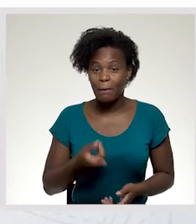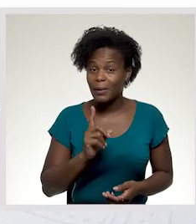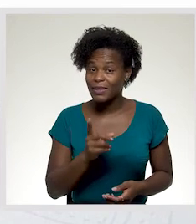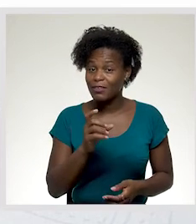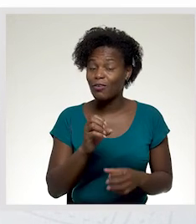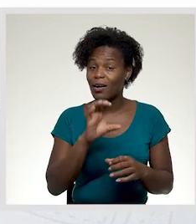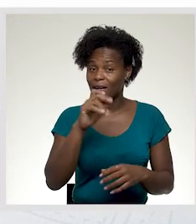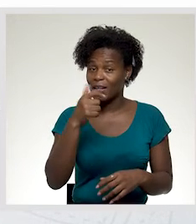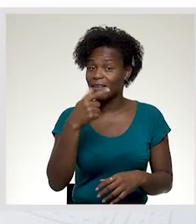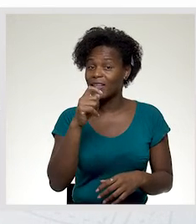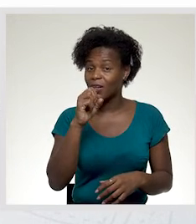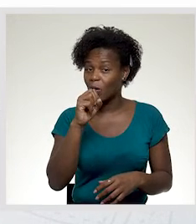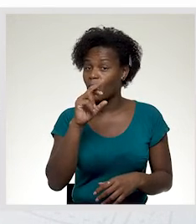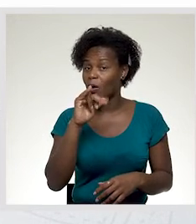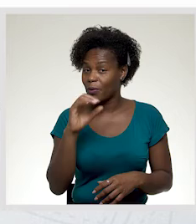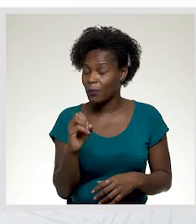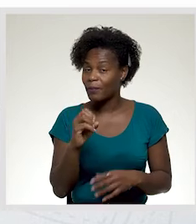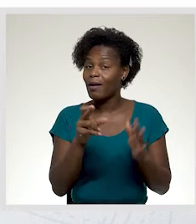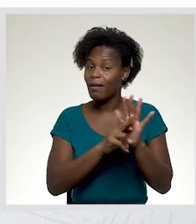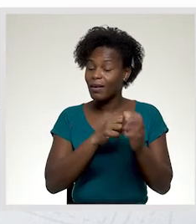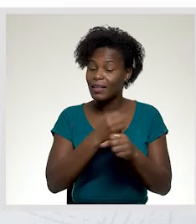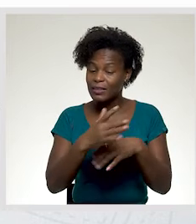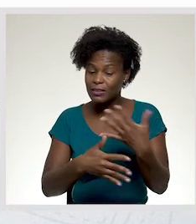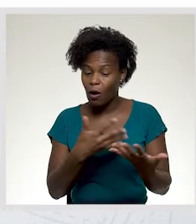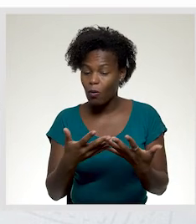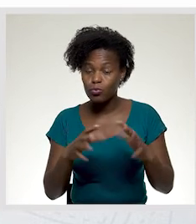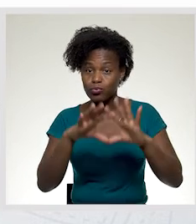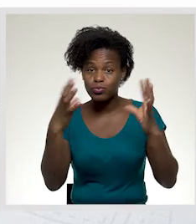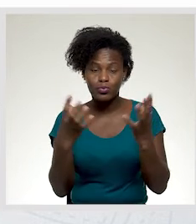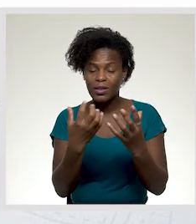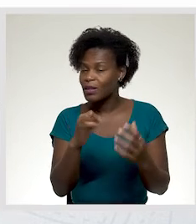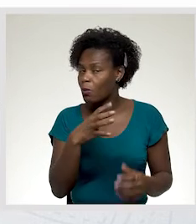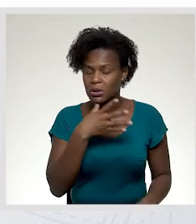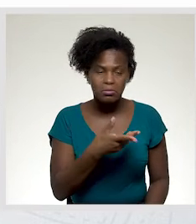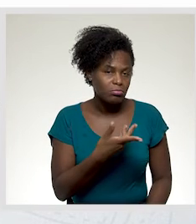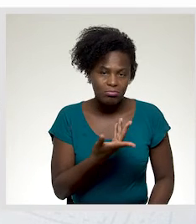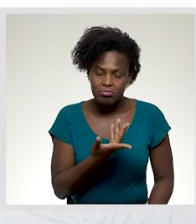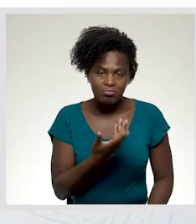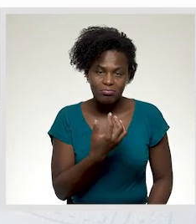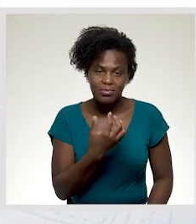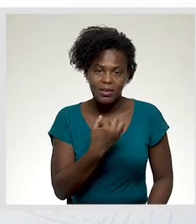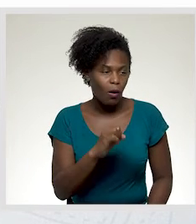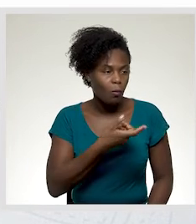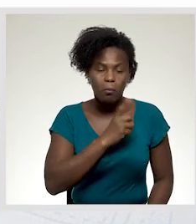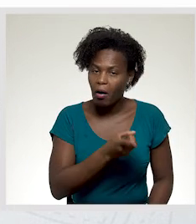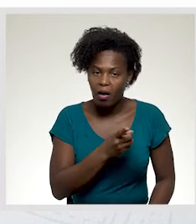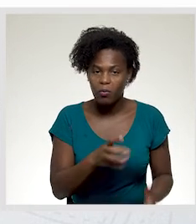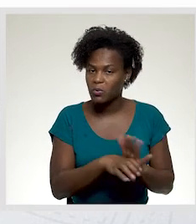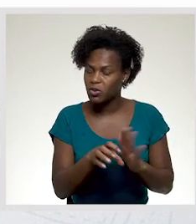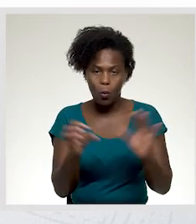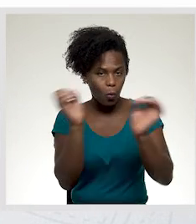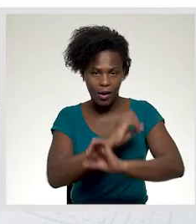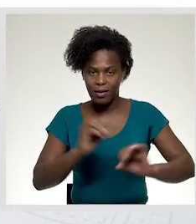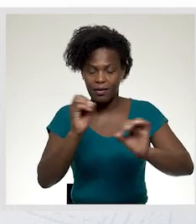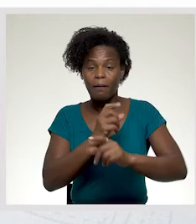imperativo categórico nos dá regras de ações de forma incondicional, ou seja, não nos impõe nenhuma